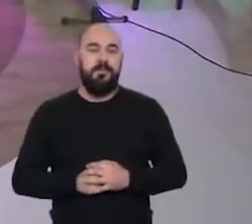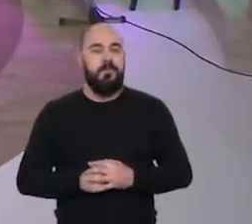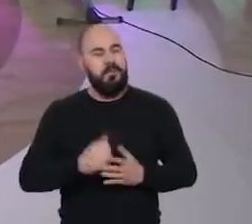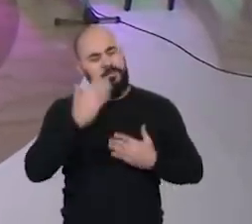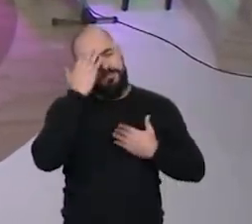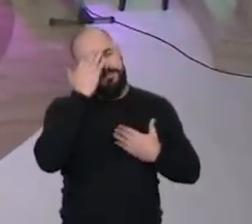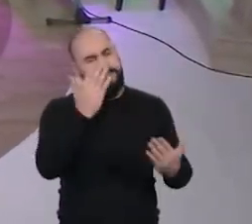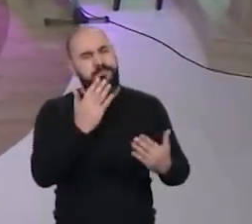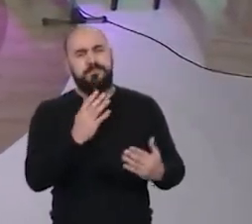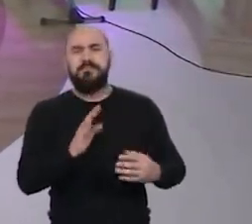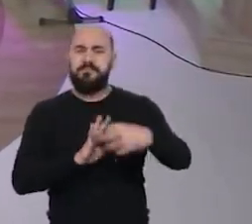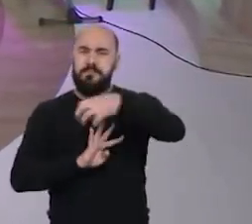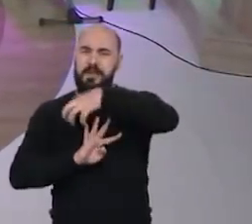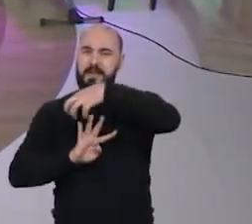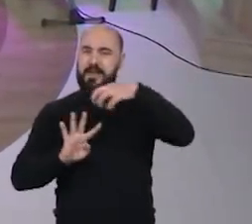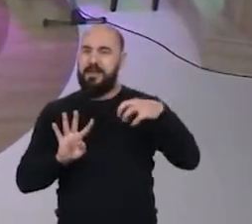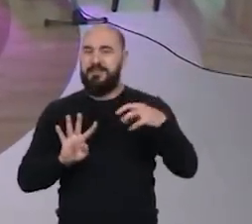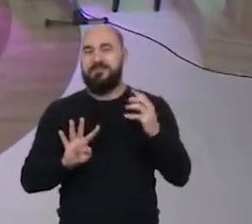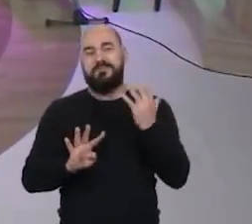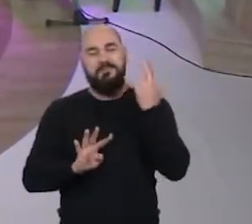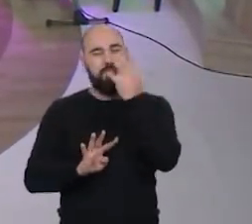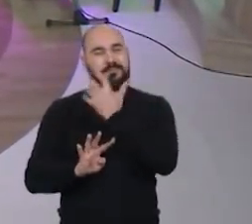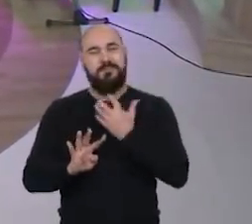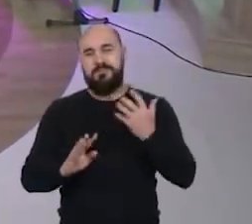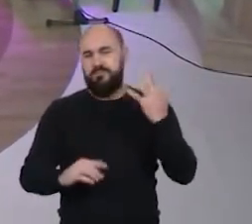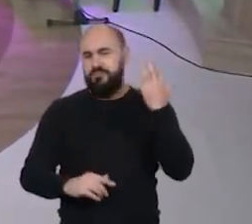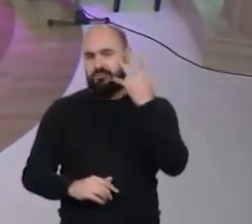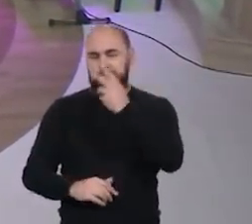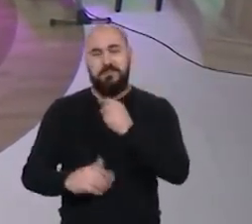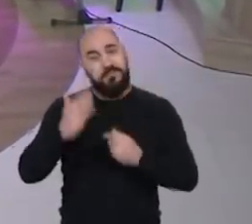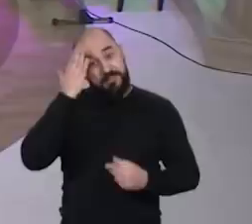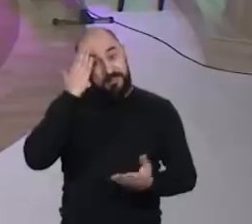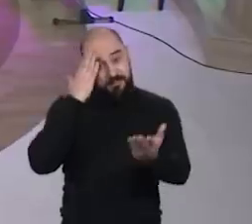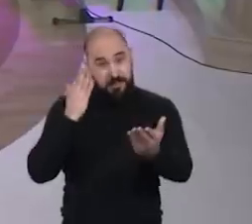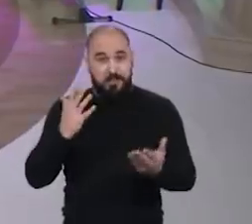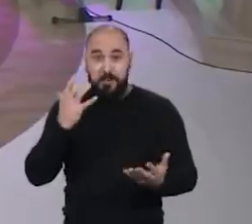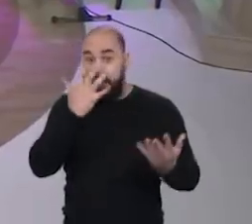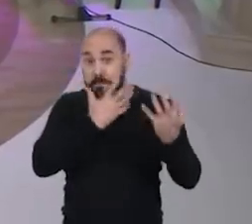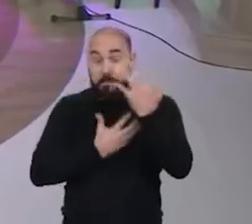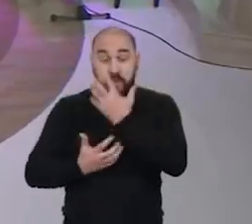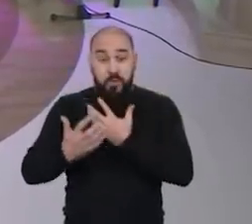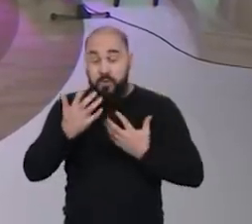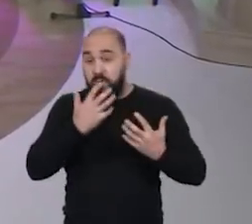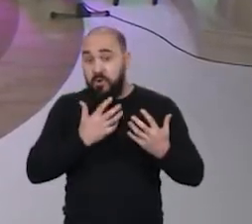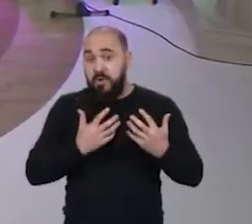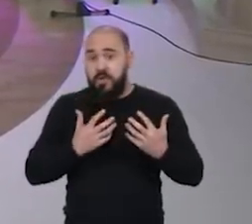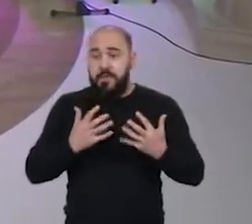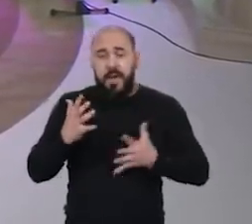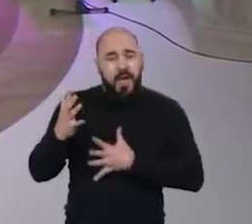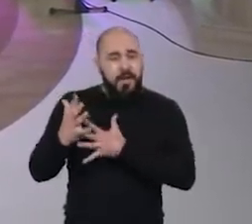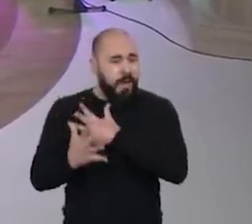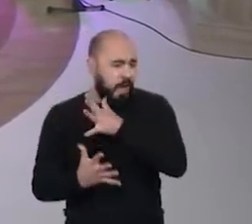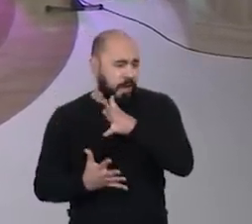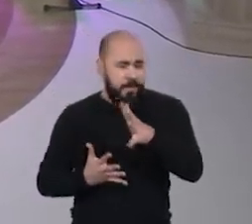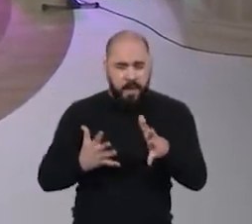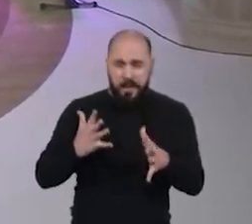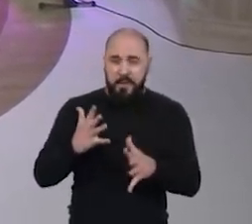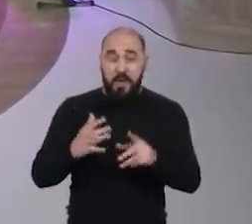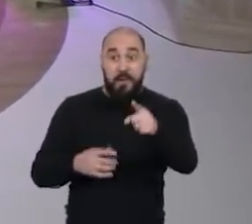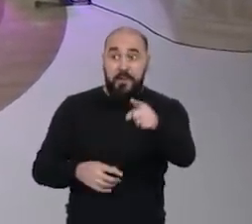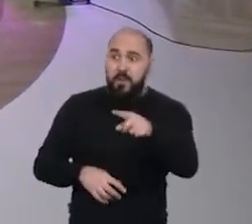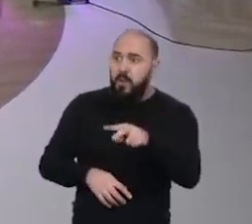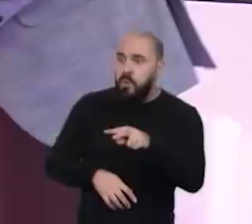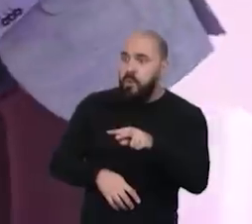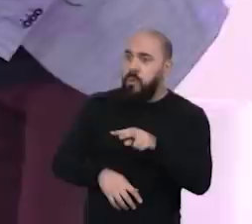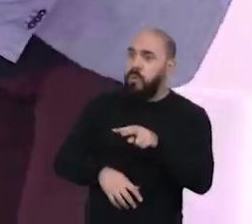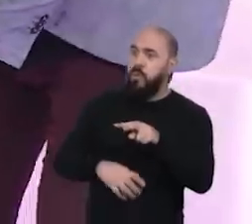Obrigada, Arautos do Rei. Você sabe que a música, ela chega em lugares onde nenhuma outra